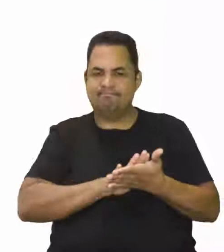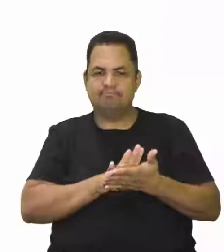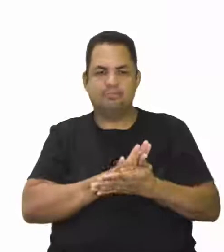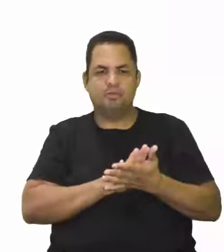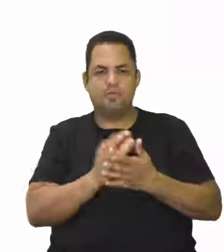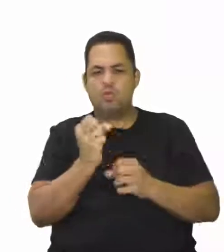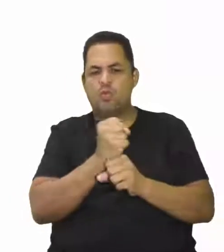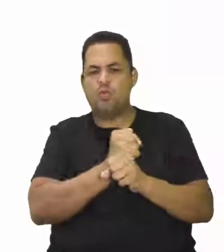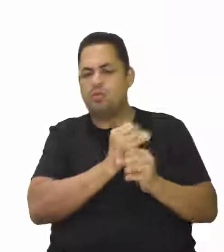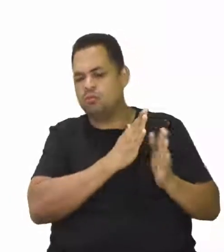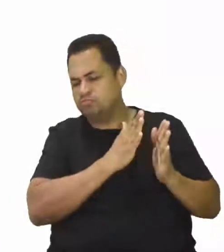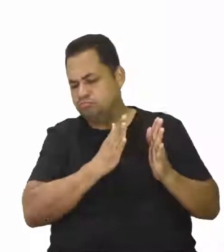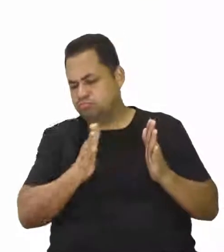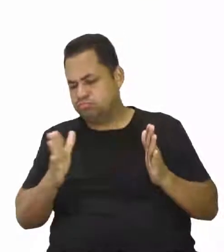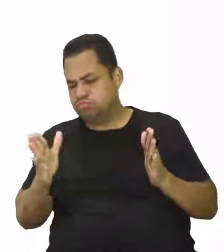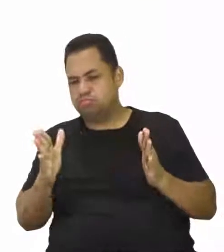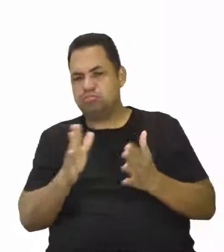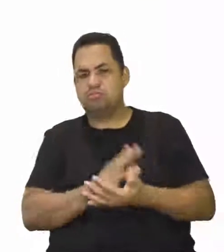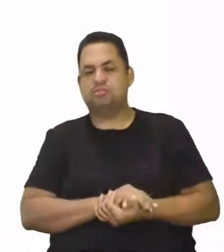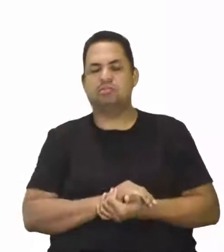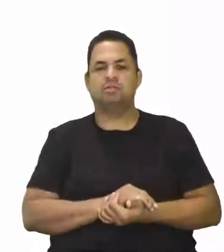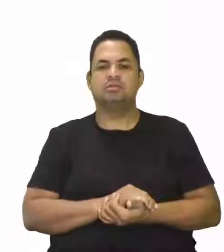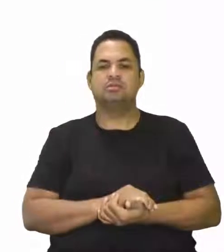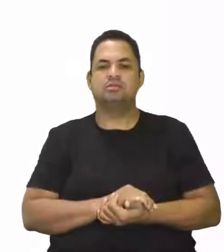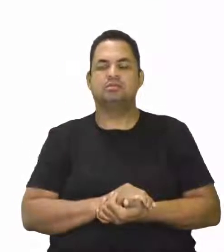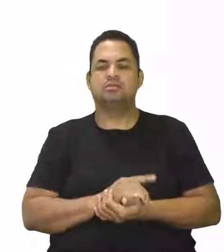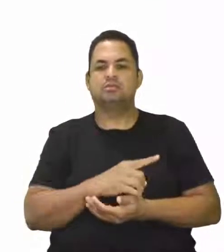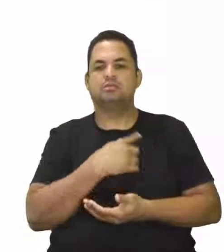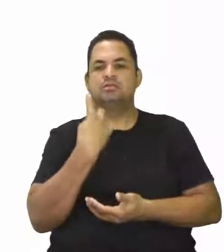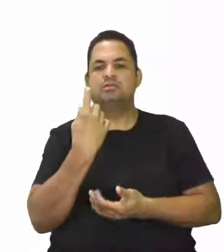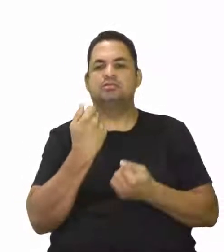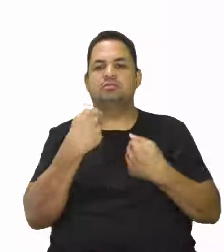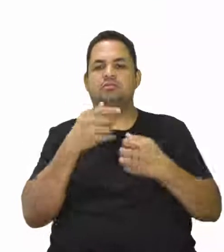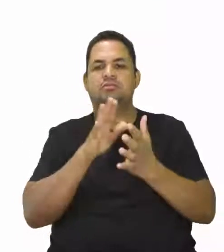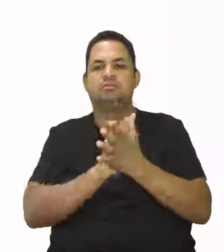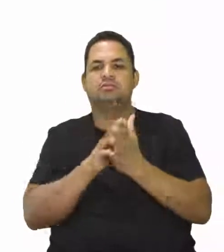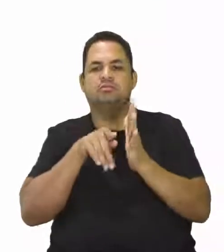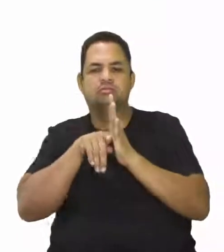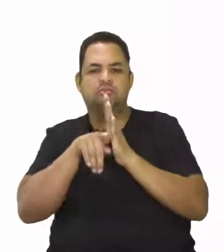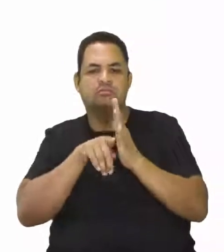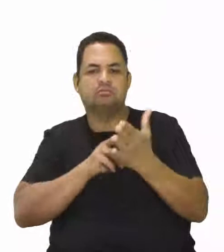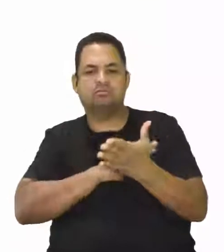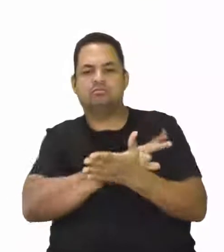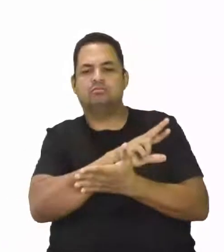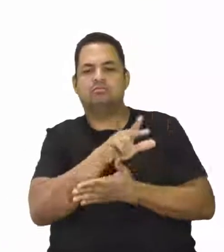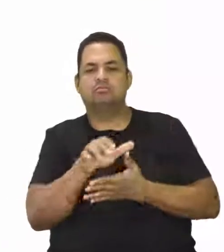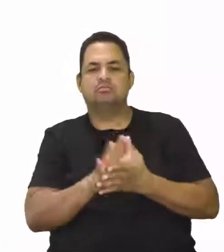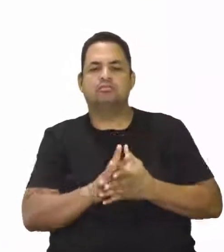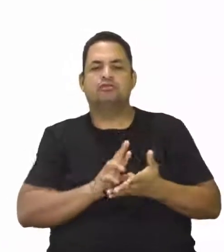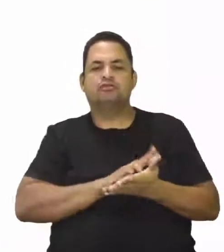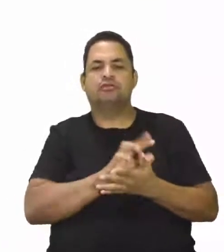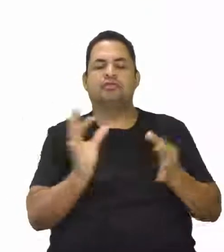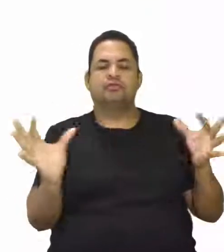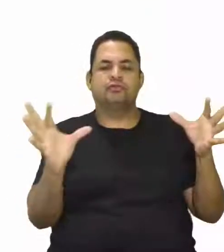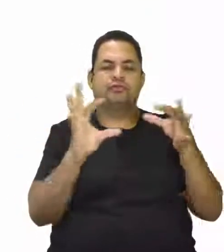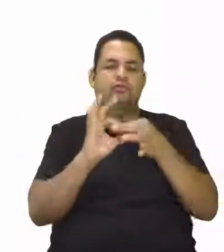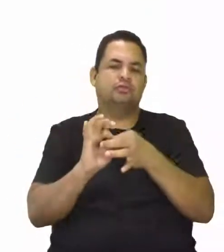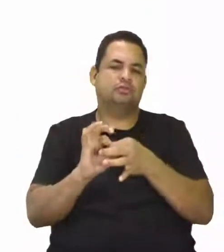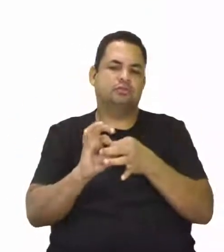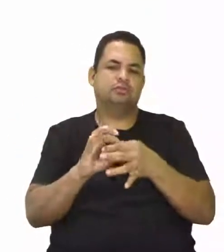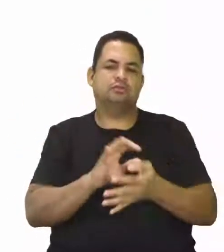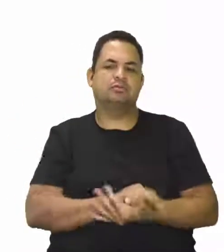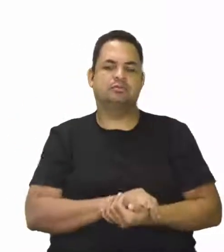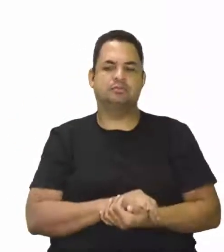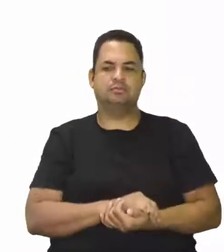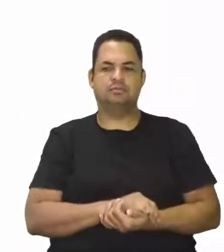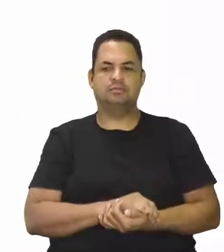Então, enfim, nós podemos analisar uma tirinha de várias maneiras, de várias formas, com cada detalhe.